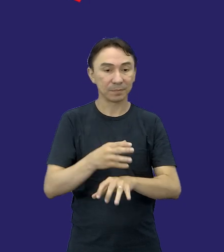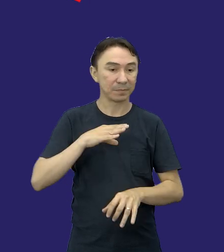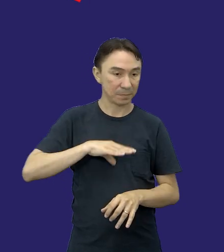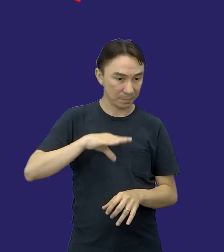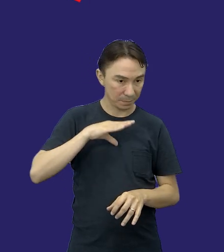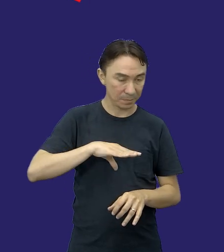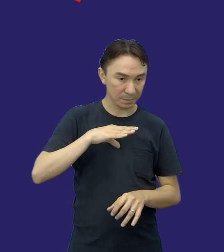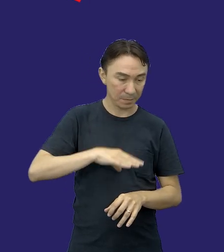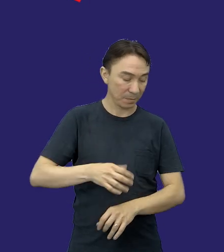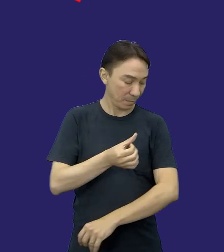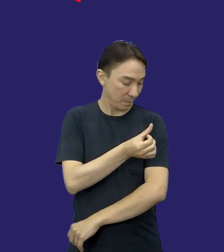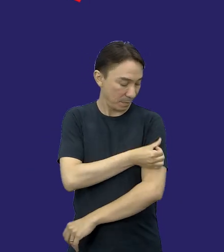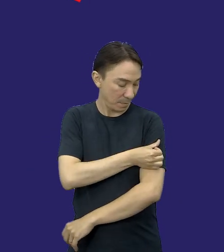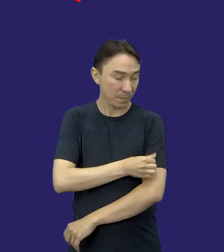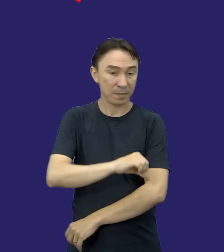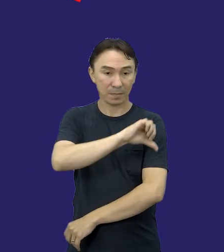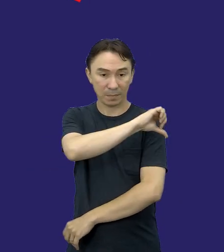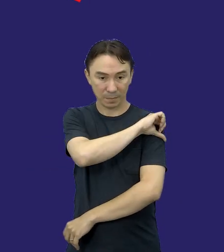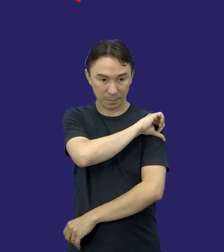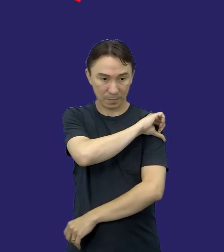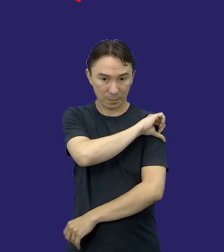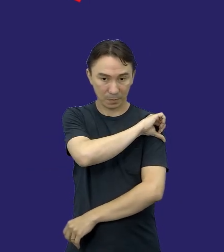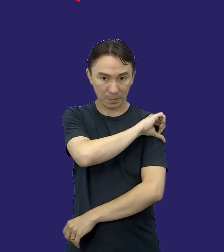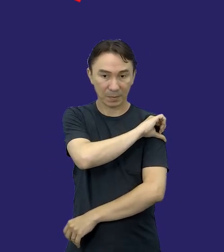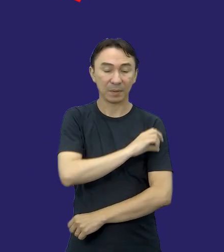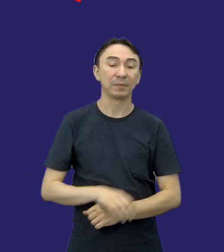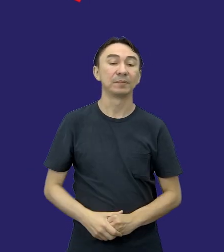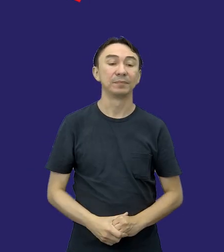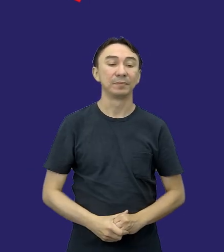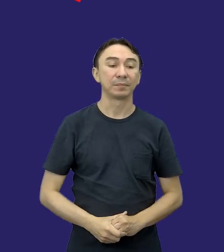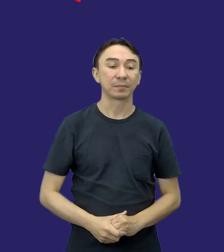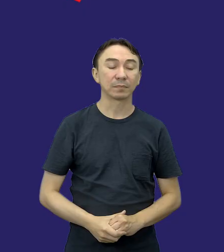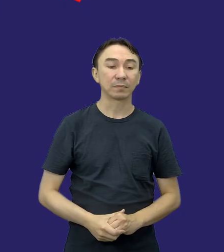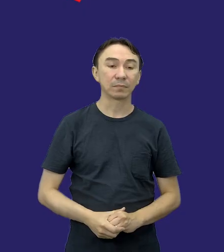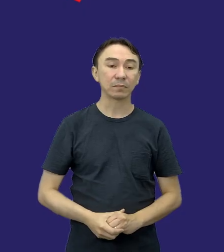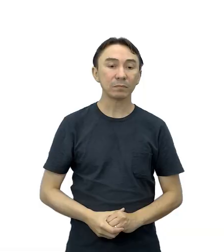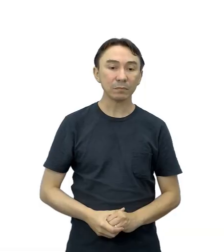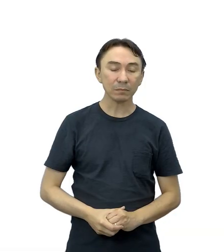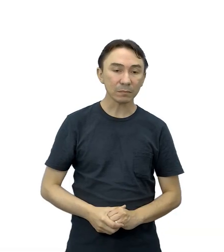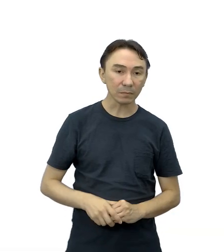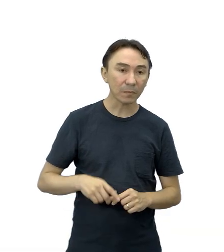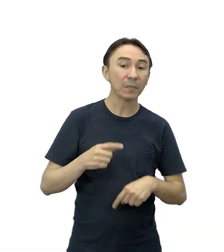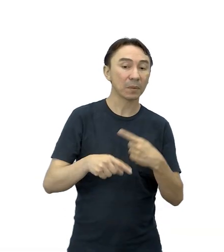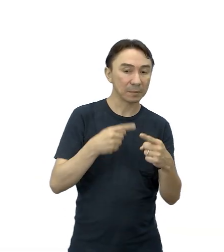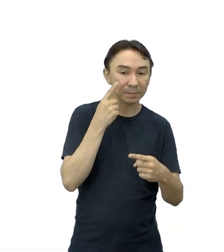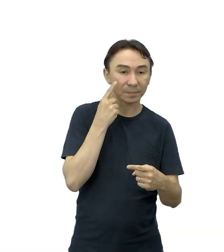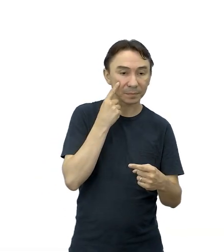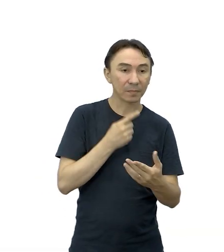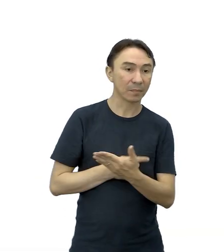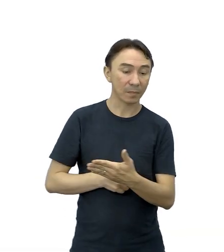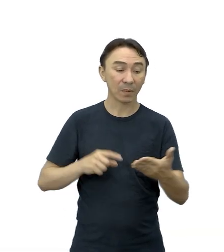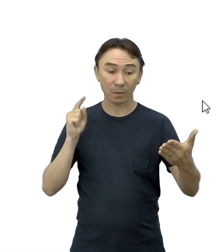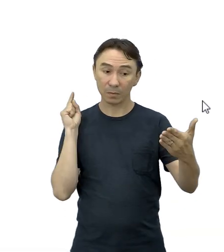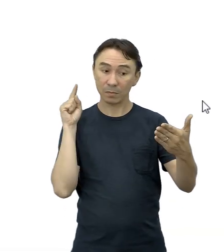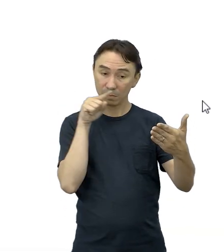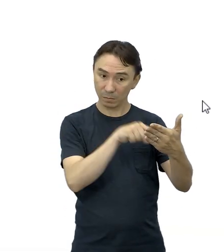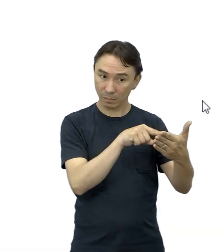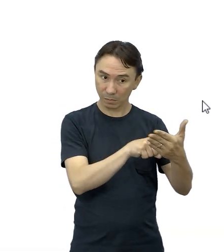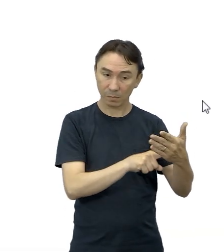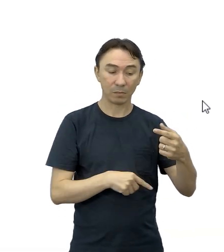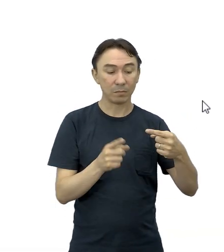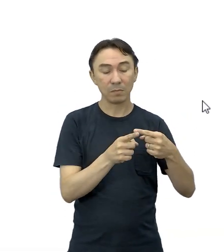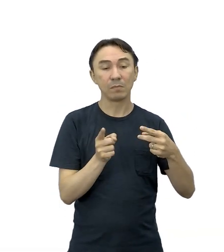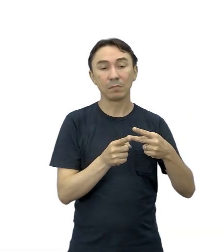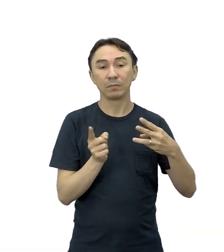fundamental, anos finais. A próxima tela será sobre os objetivos,